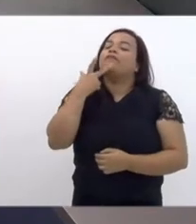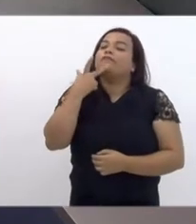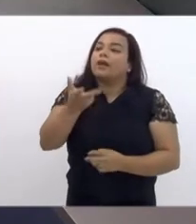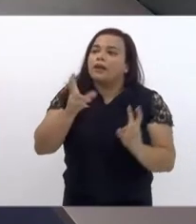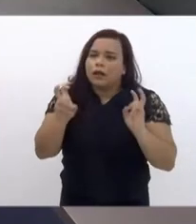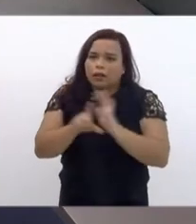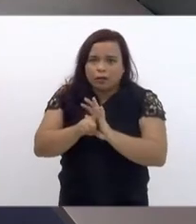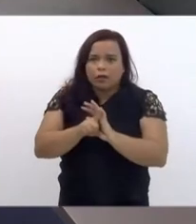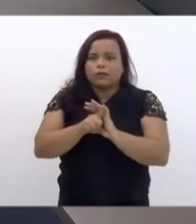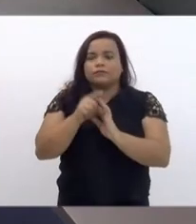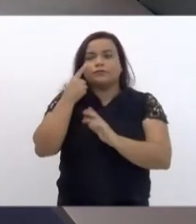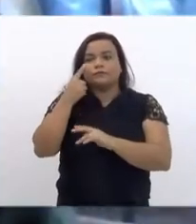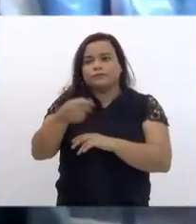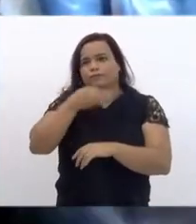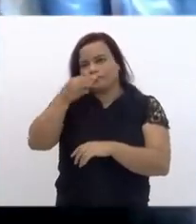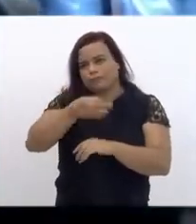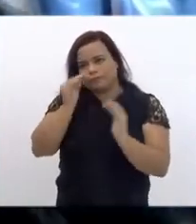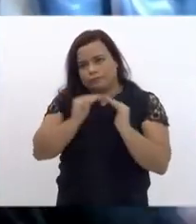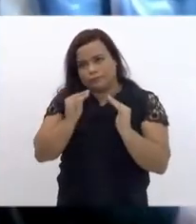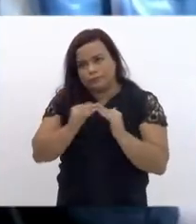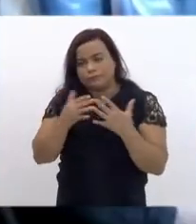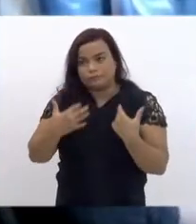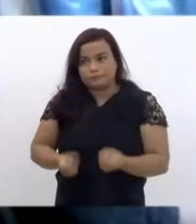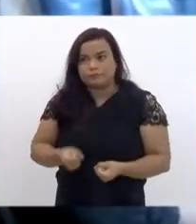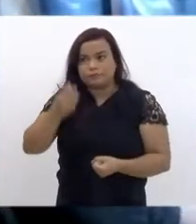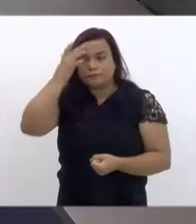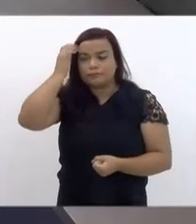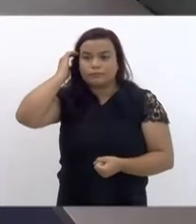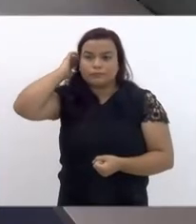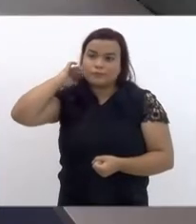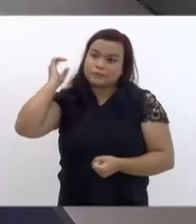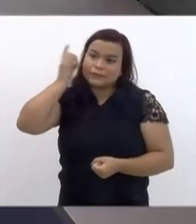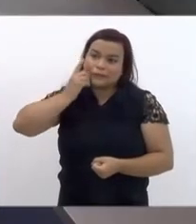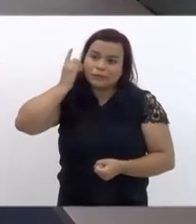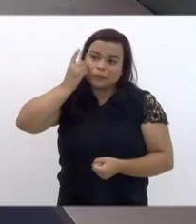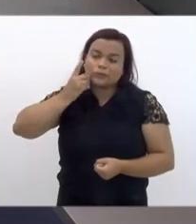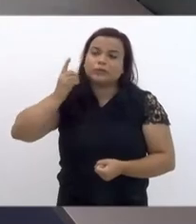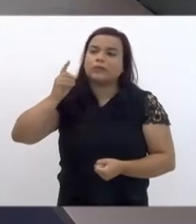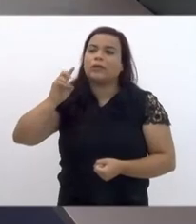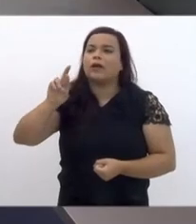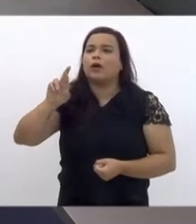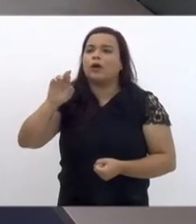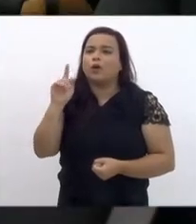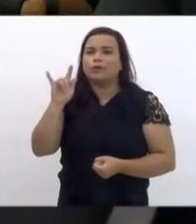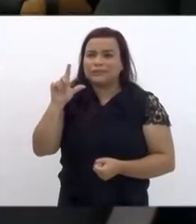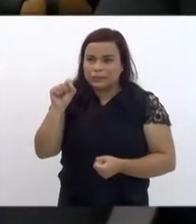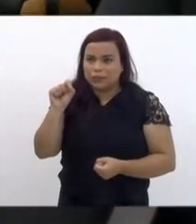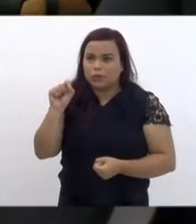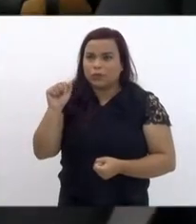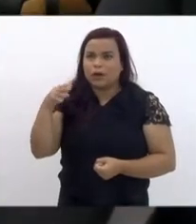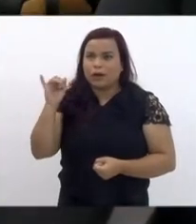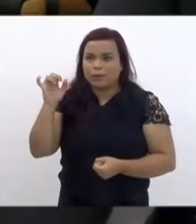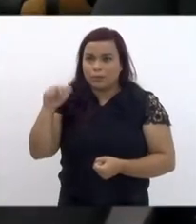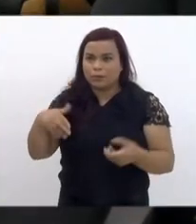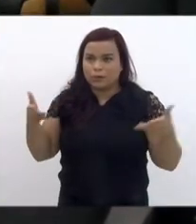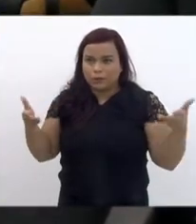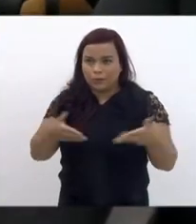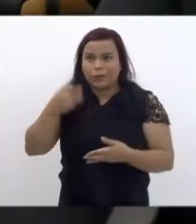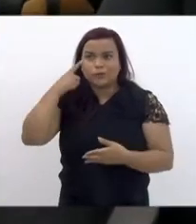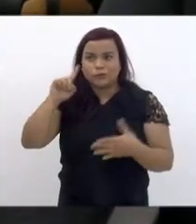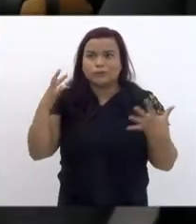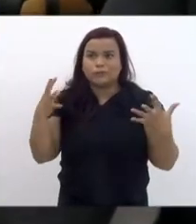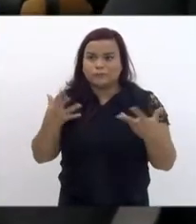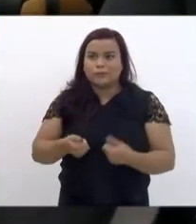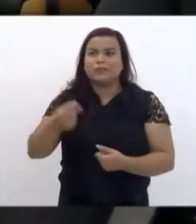pela juridicidade com emendas. Foi alterada pela outra. Senhor presidente, me permite? Deputado Rodrigo Amorim. Nesse dia mágico aqui na CCJ, com a aparição do deputado